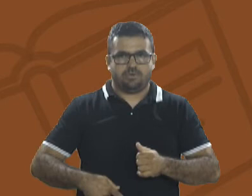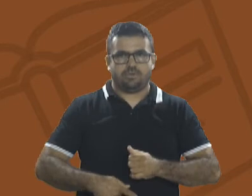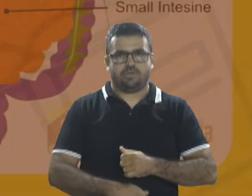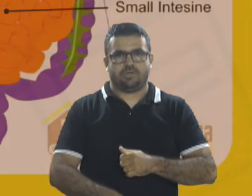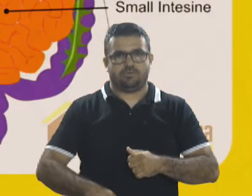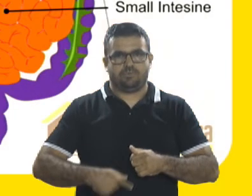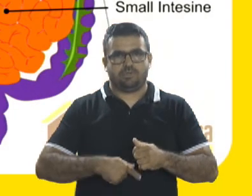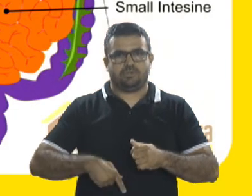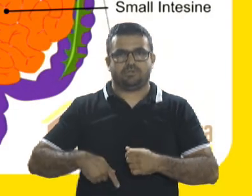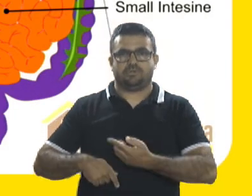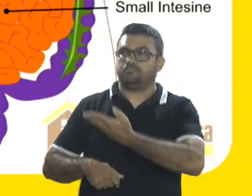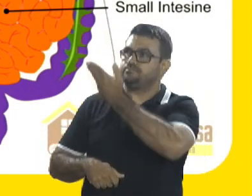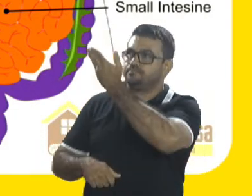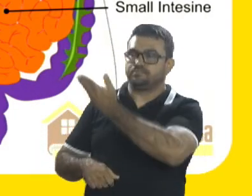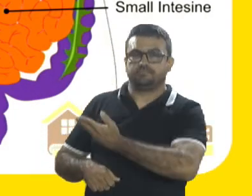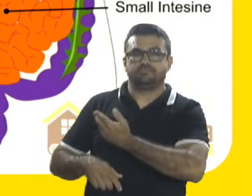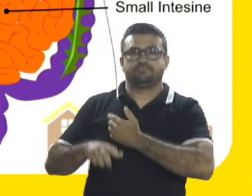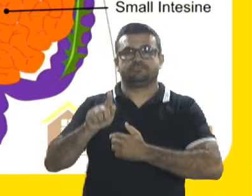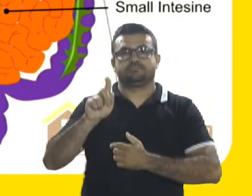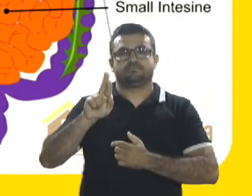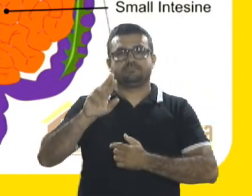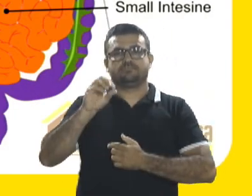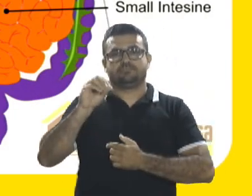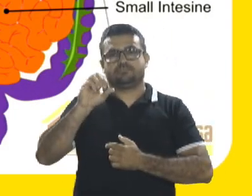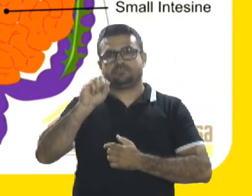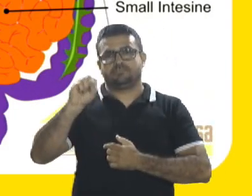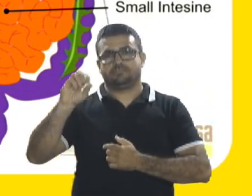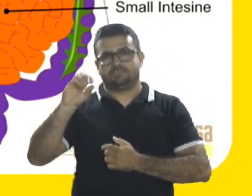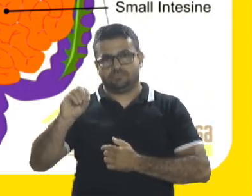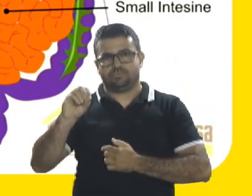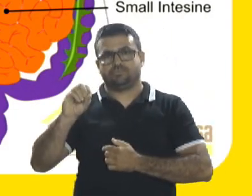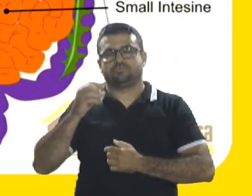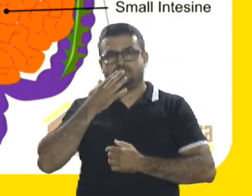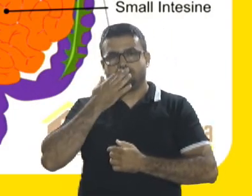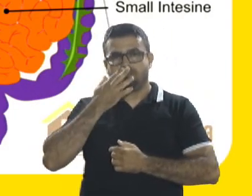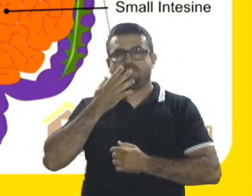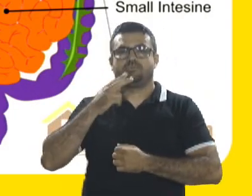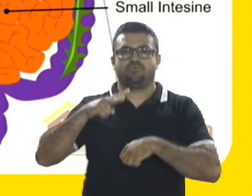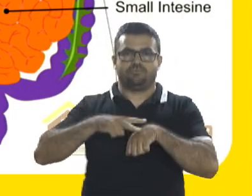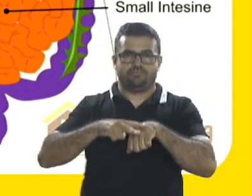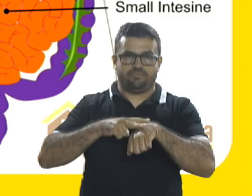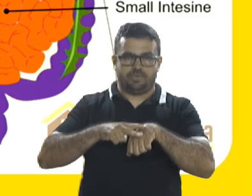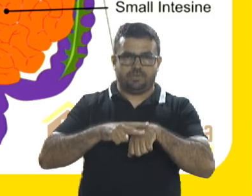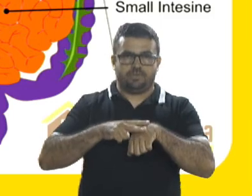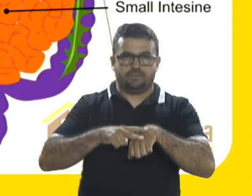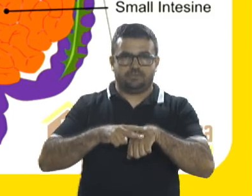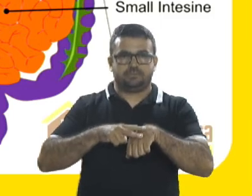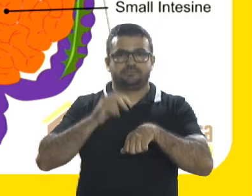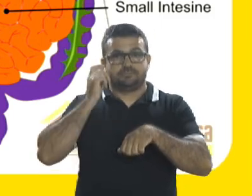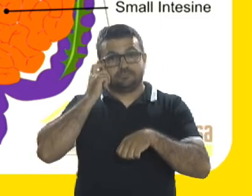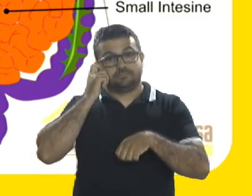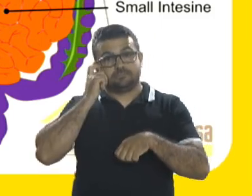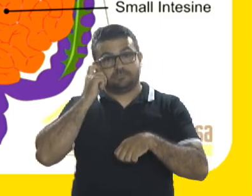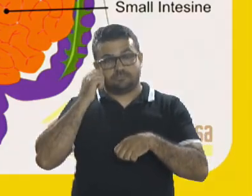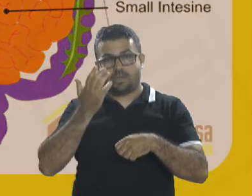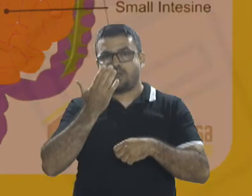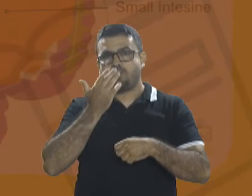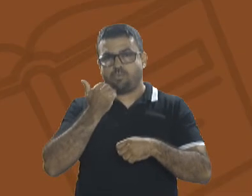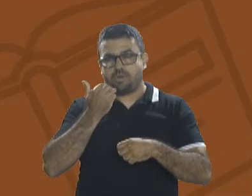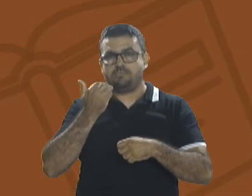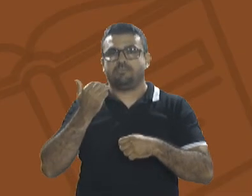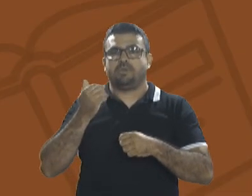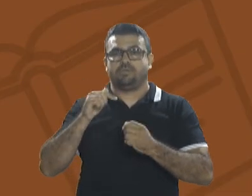que é esse daqui, ó, em verde, certo? O intestino grosso é para onde vai o alimento que não